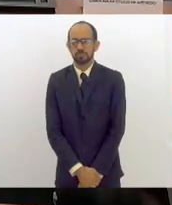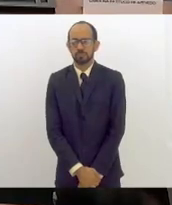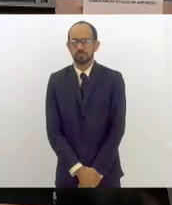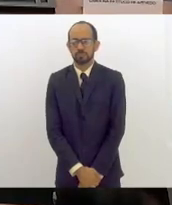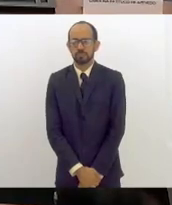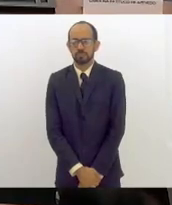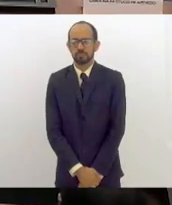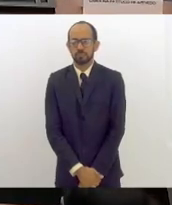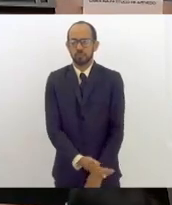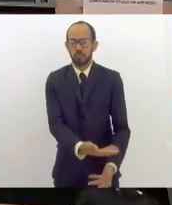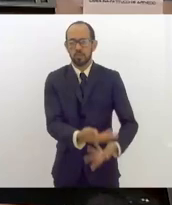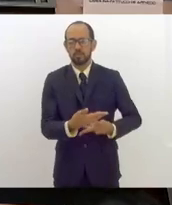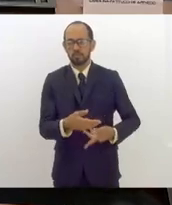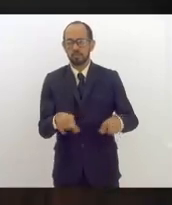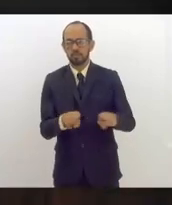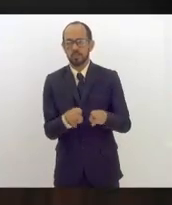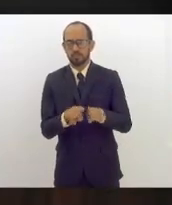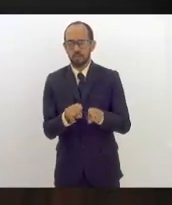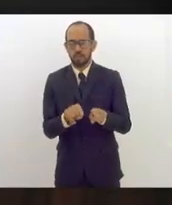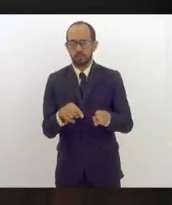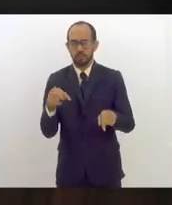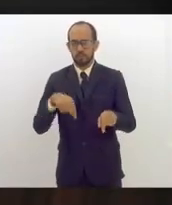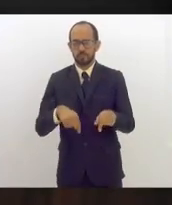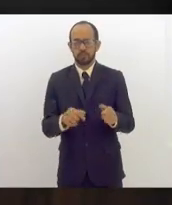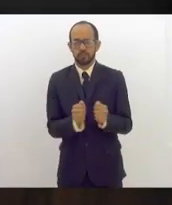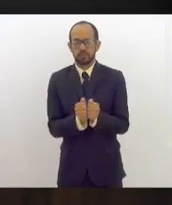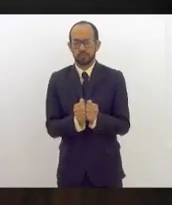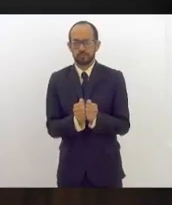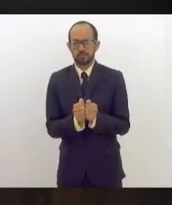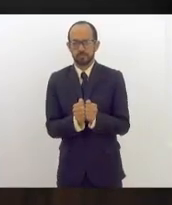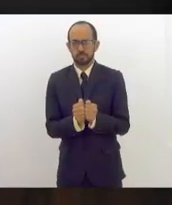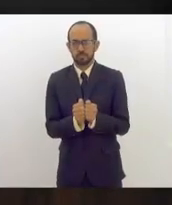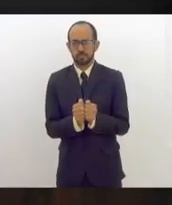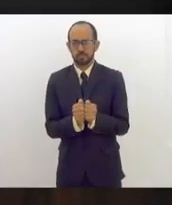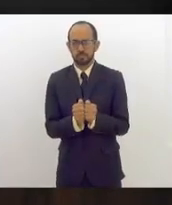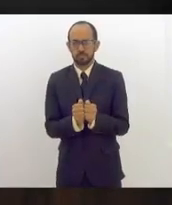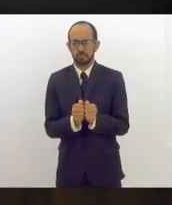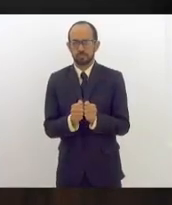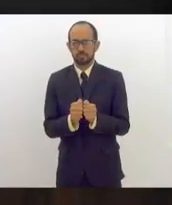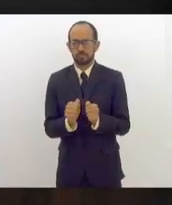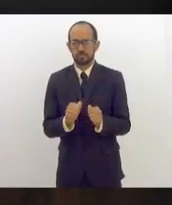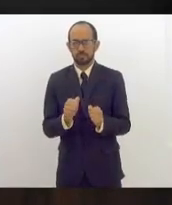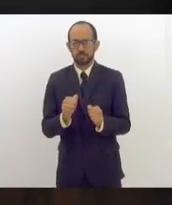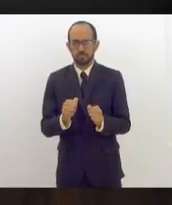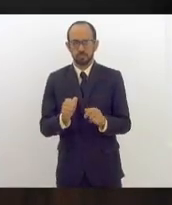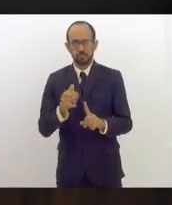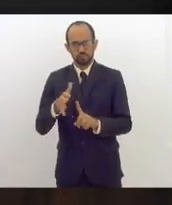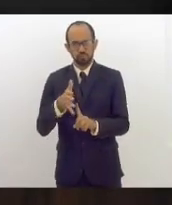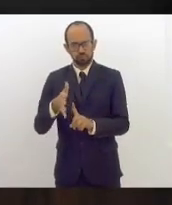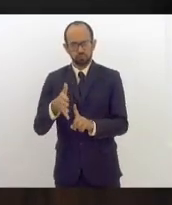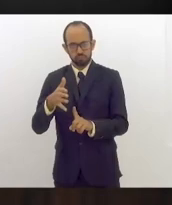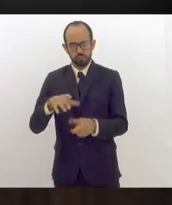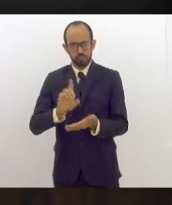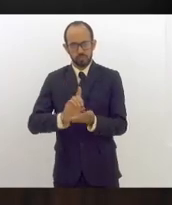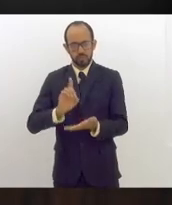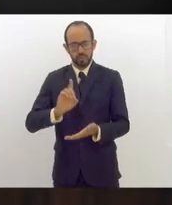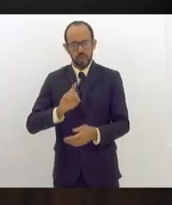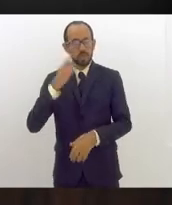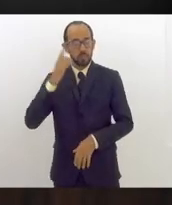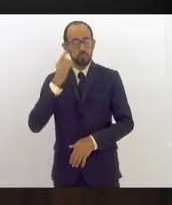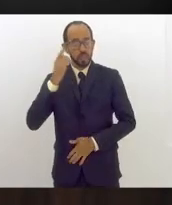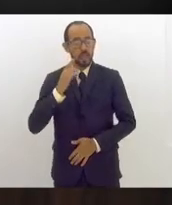convido para estar conosco e ocupando A Tribuna deputado estadual Max Lemos